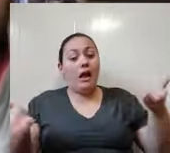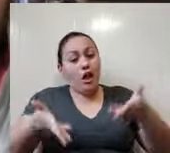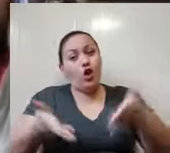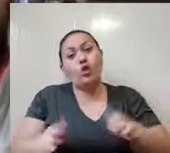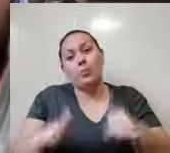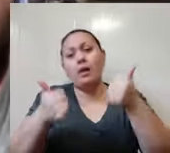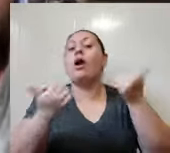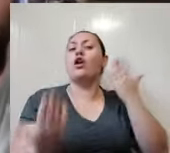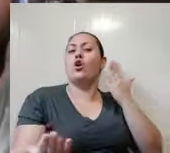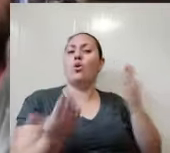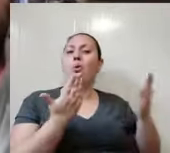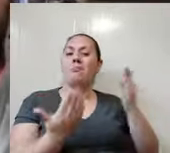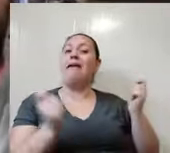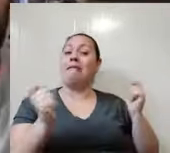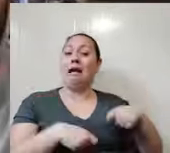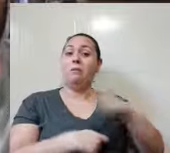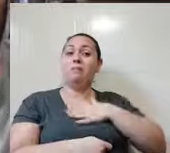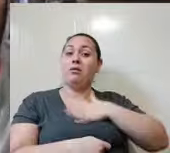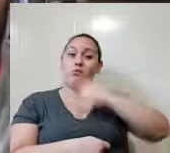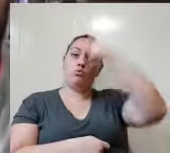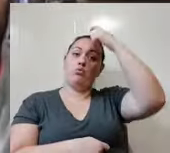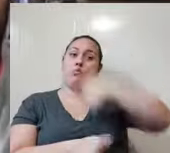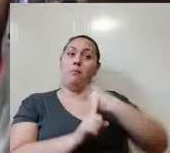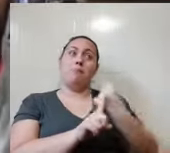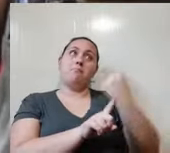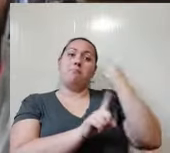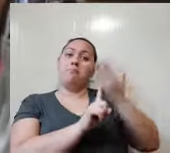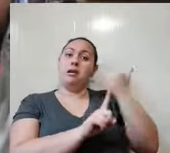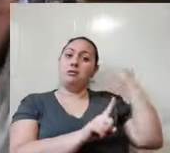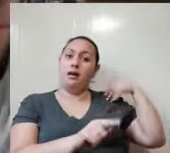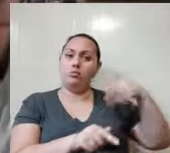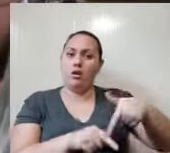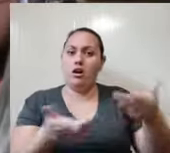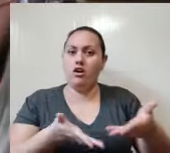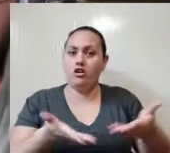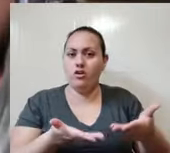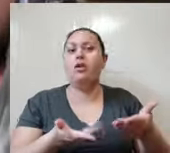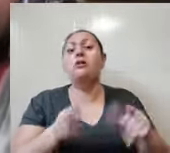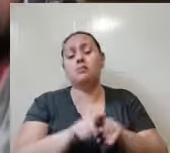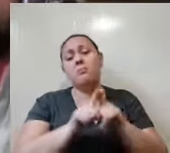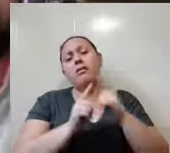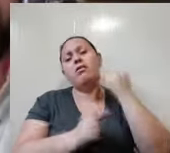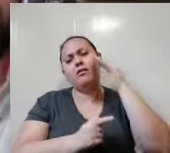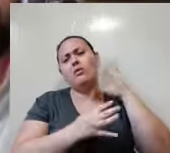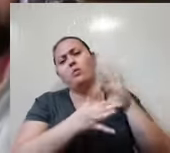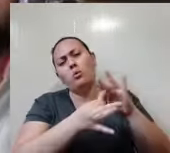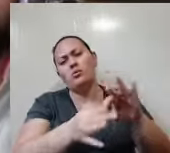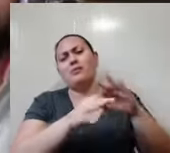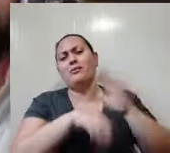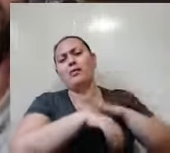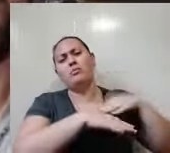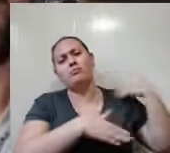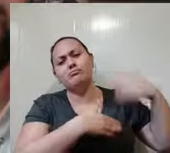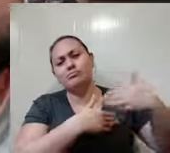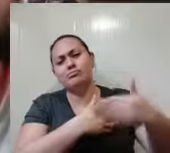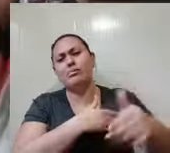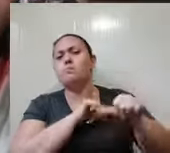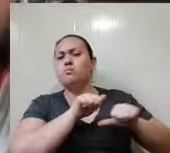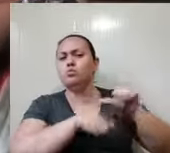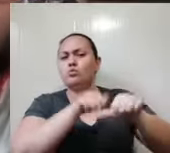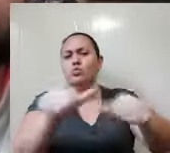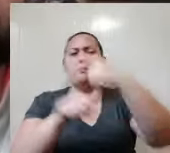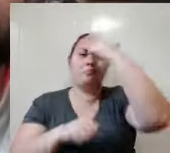lidar tão bem com os meus conflitos. Aí sim, dá pra gente fazer uma comparação. Também considerando o contexto, o tempo passa, as